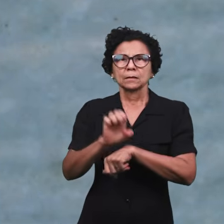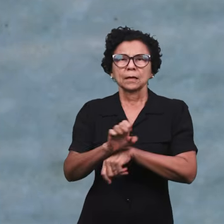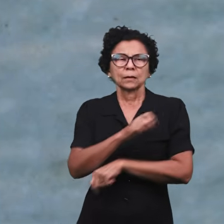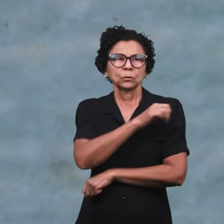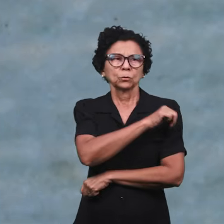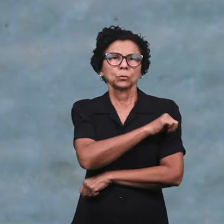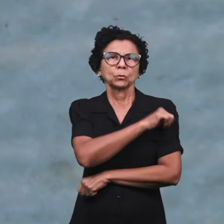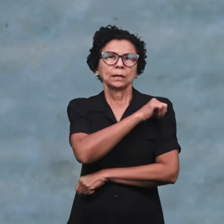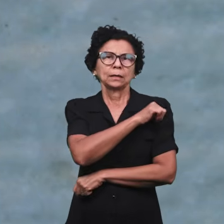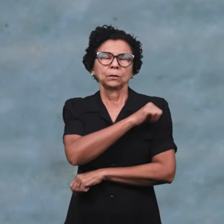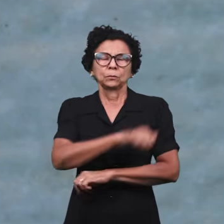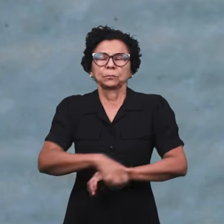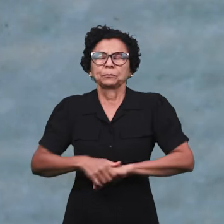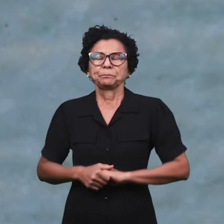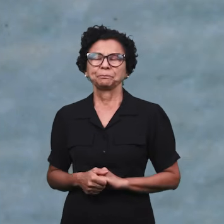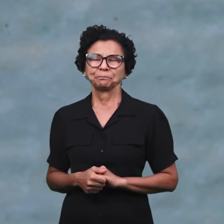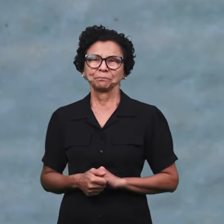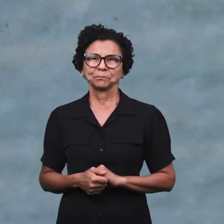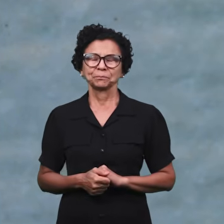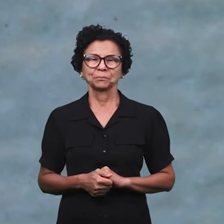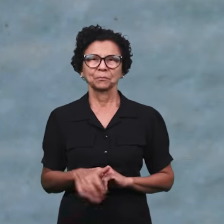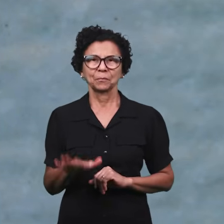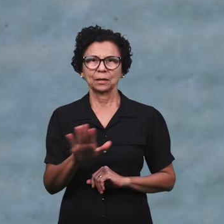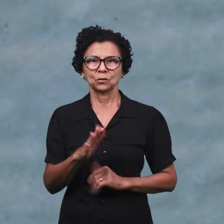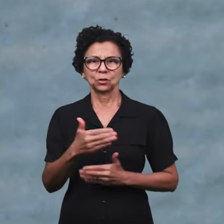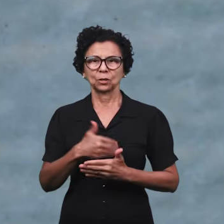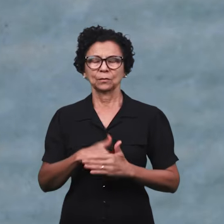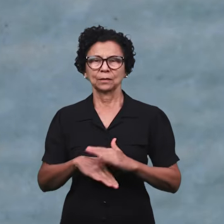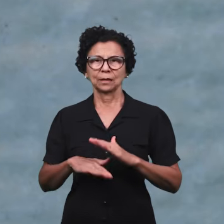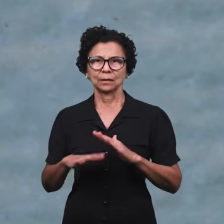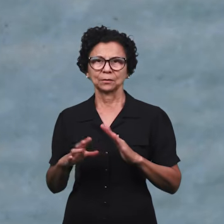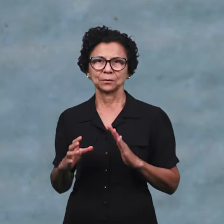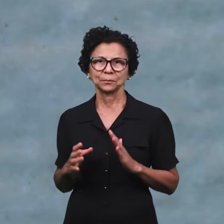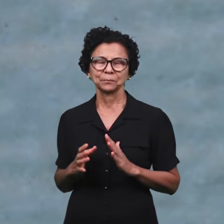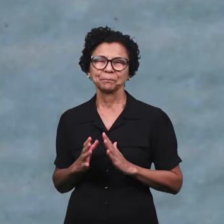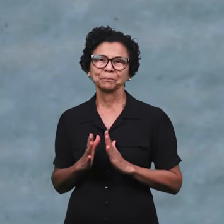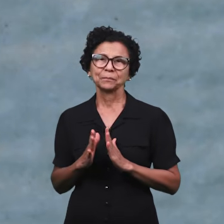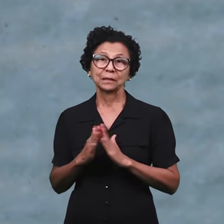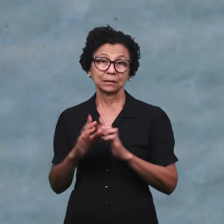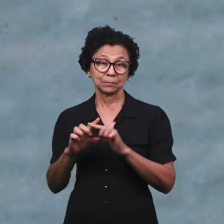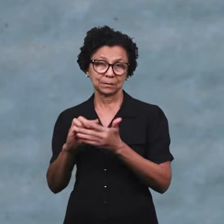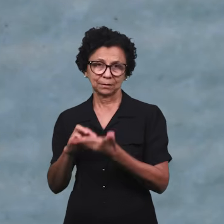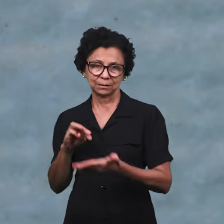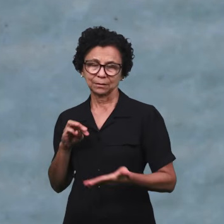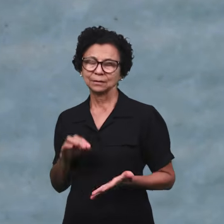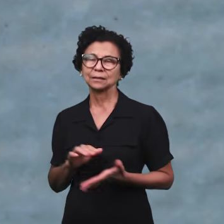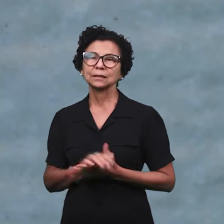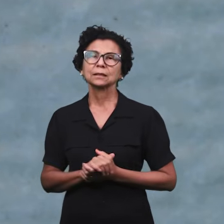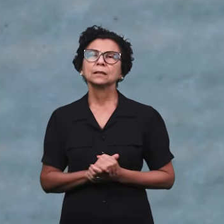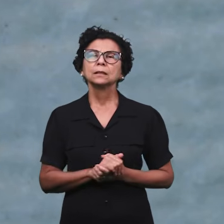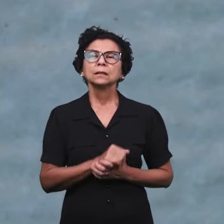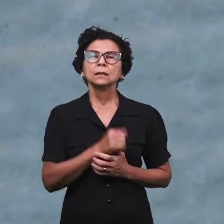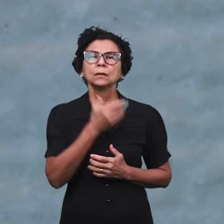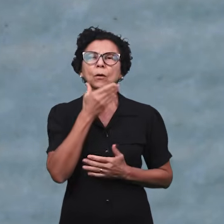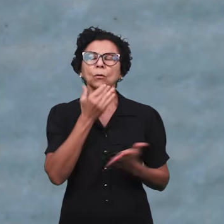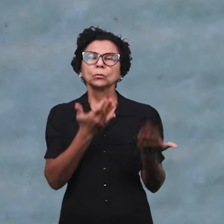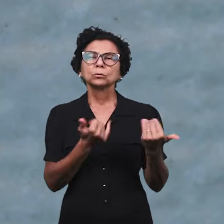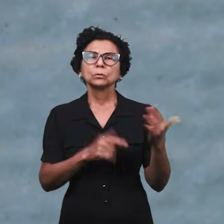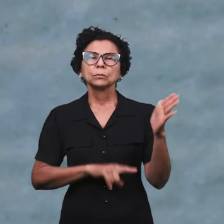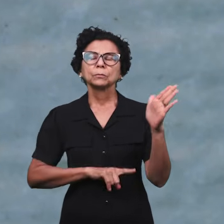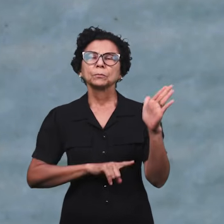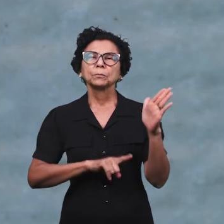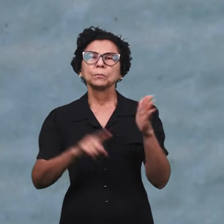de Itanhangá, no Rio de Janeiro. E quem vai fazer a pergunta é o jovem Cláudio